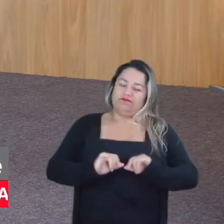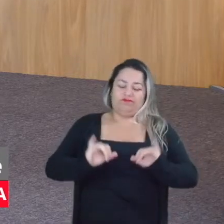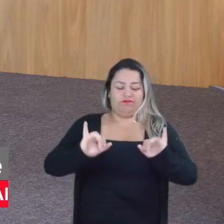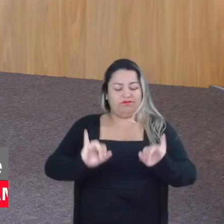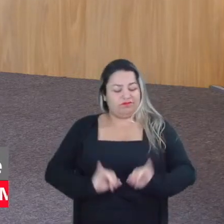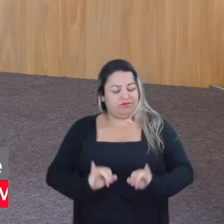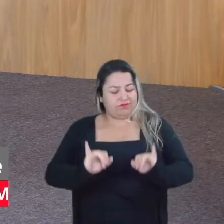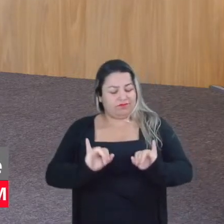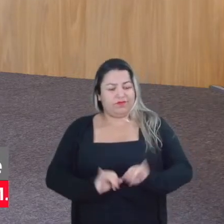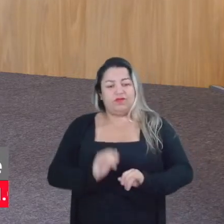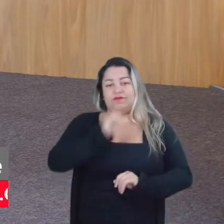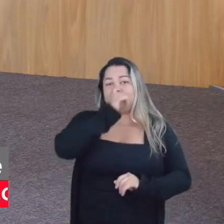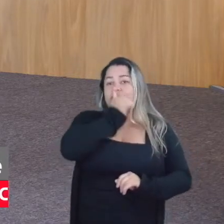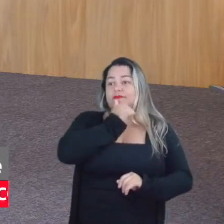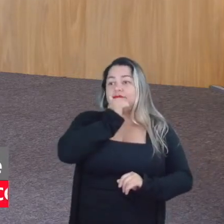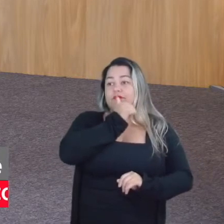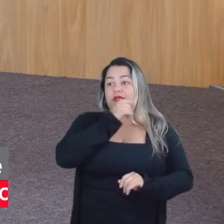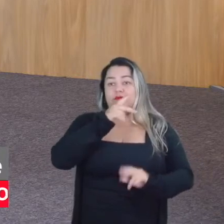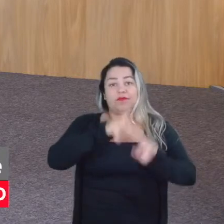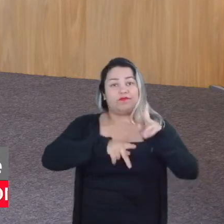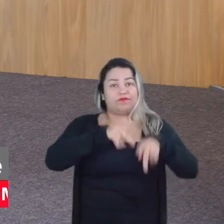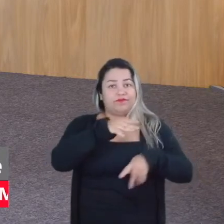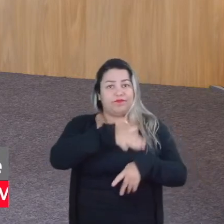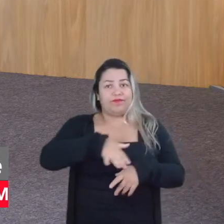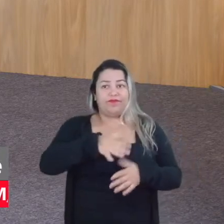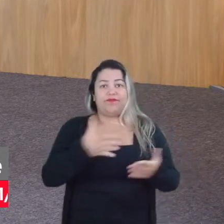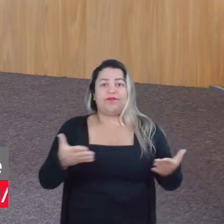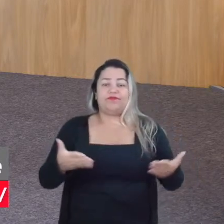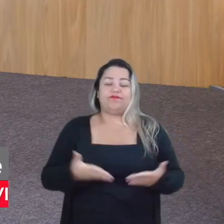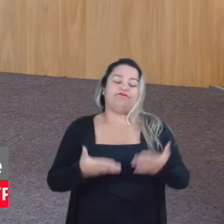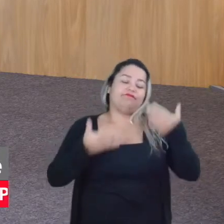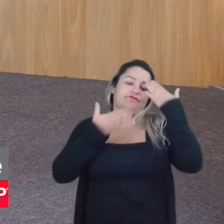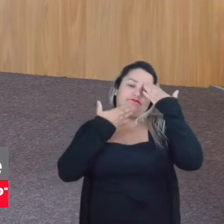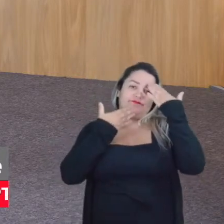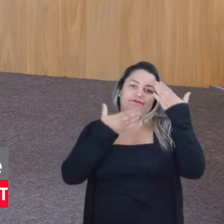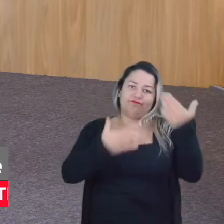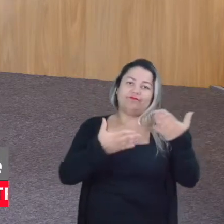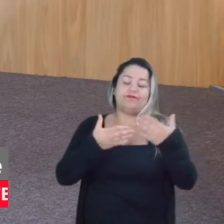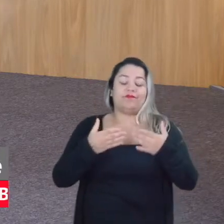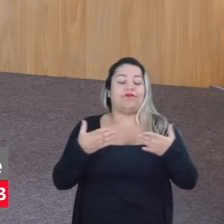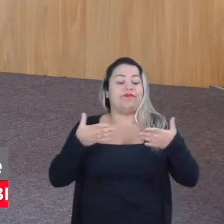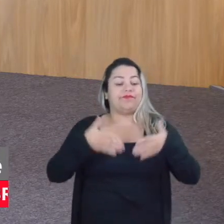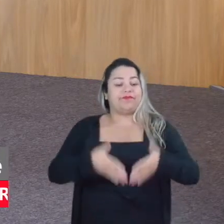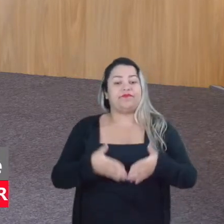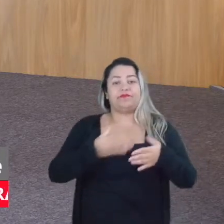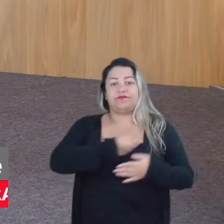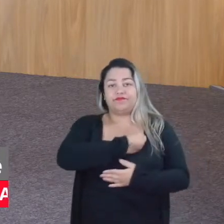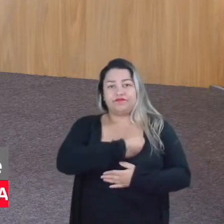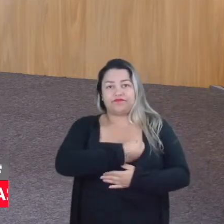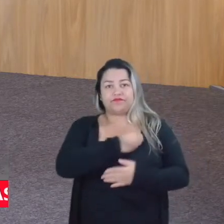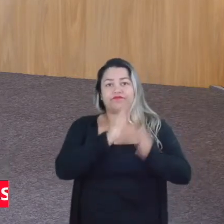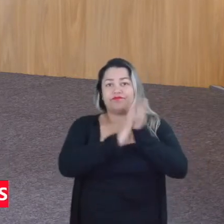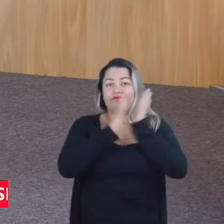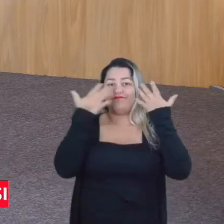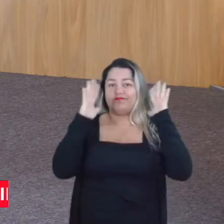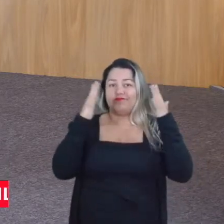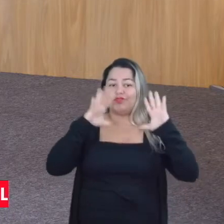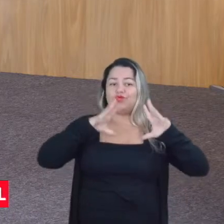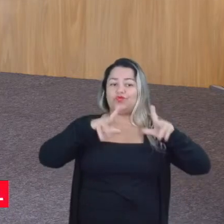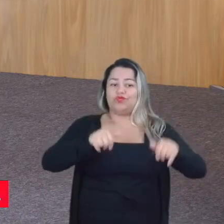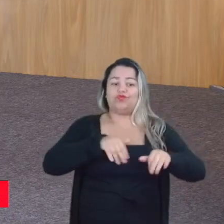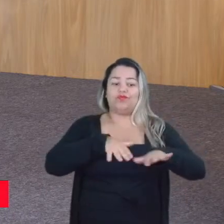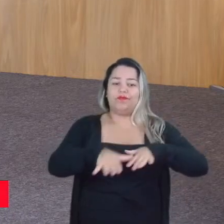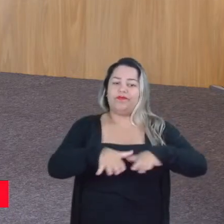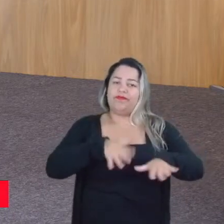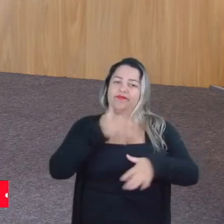né, e o sofrimento da população nesse momento. Eu agradeço muito sua participação aqui com a gente. Queria parabenizar também o trabalho de todo o